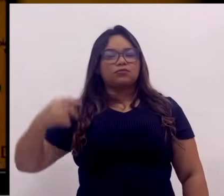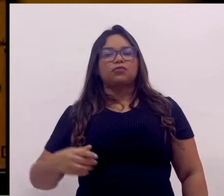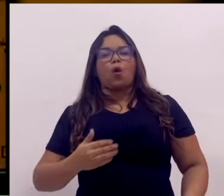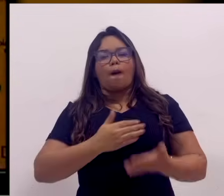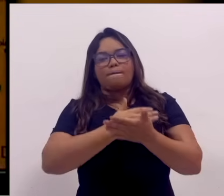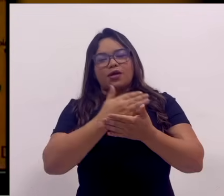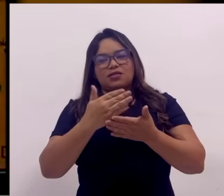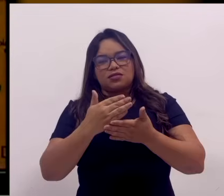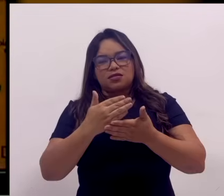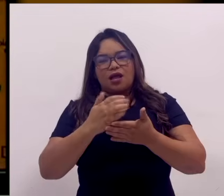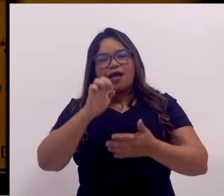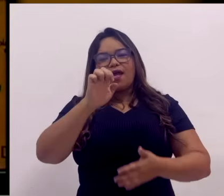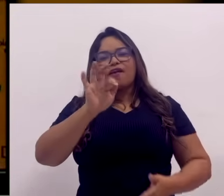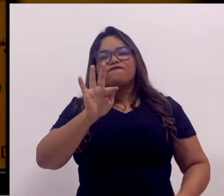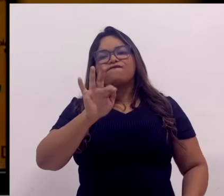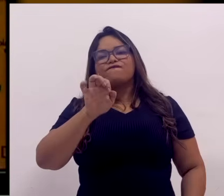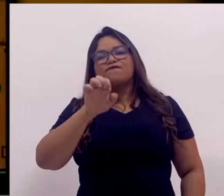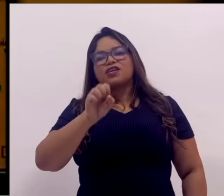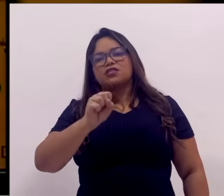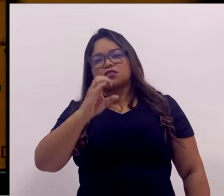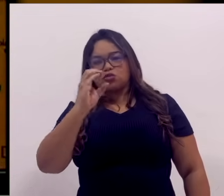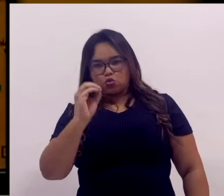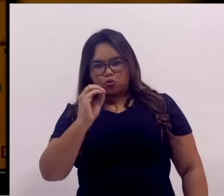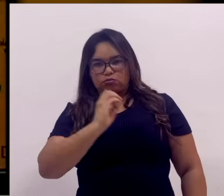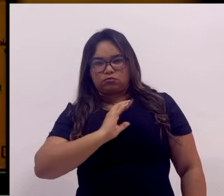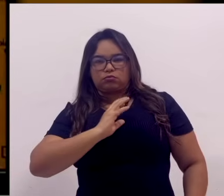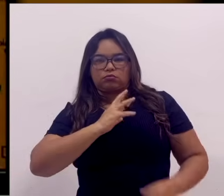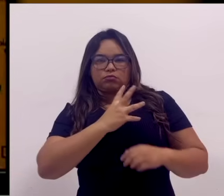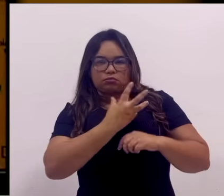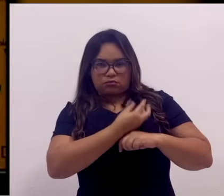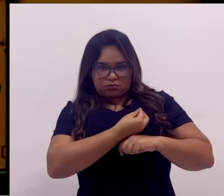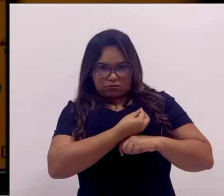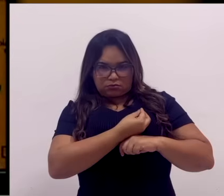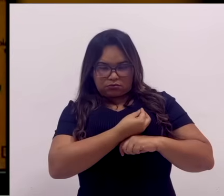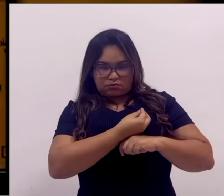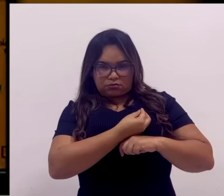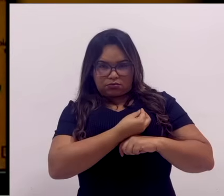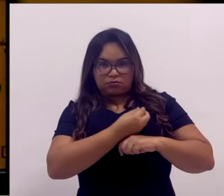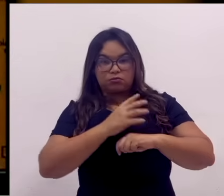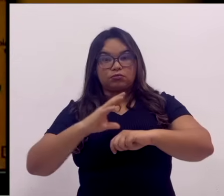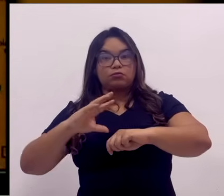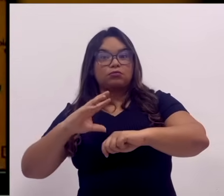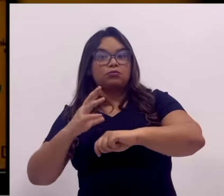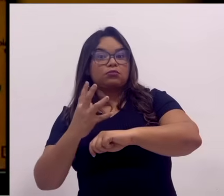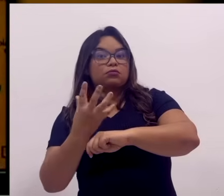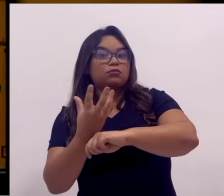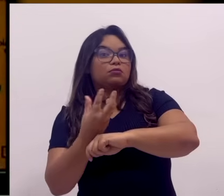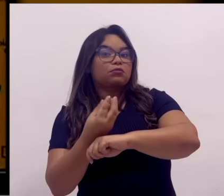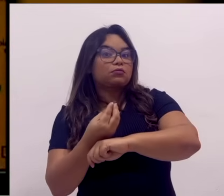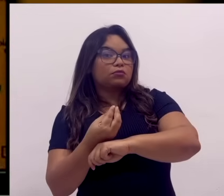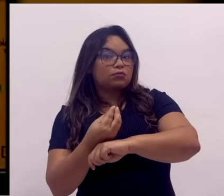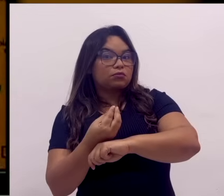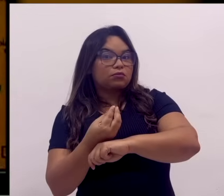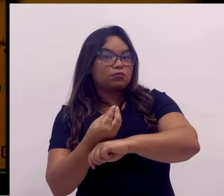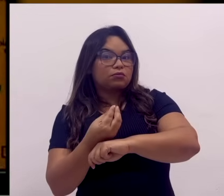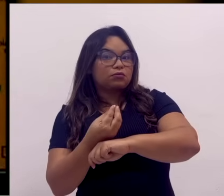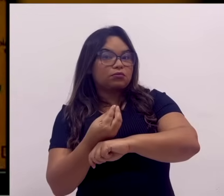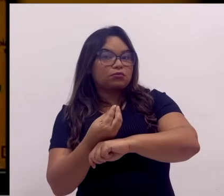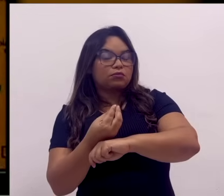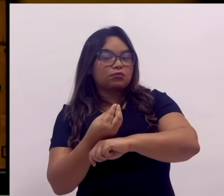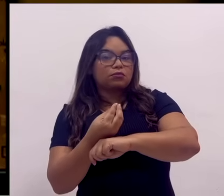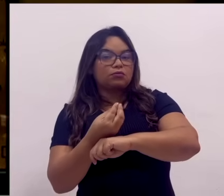Começando com Éfeso, seguia-se Esmirna, Pérgamo, Tiatira, Sardes, Filadélfia e